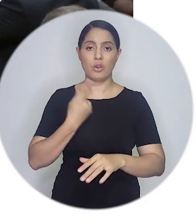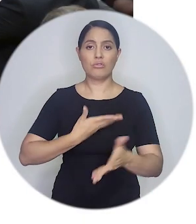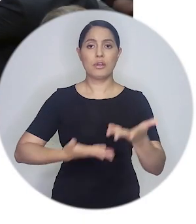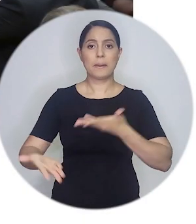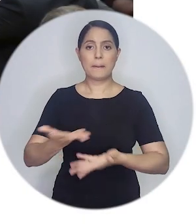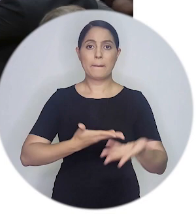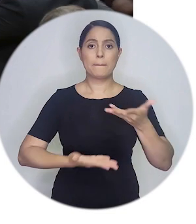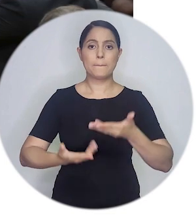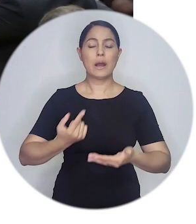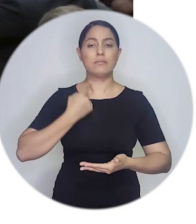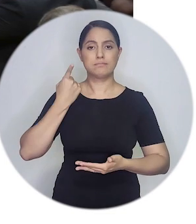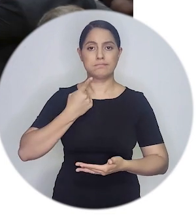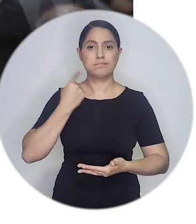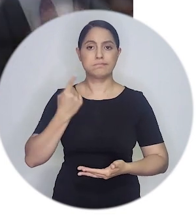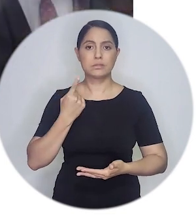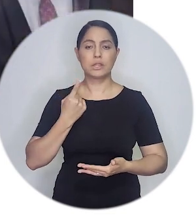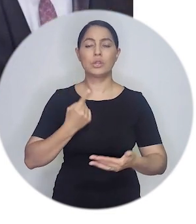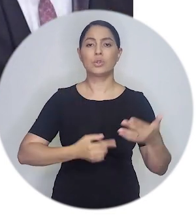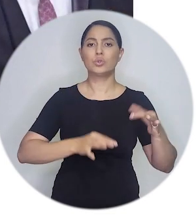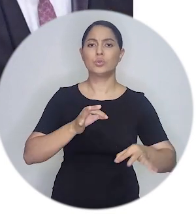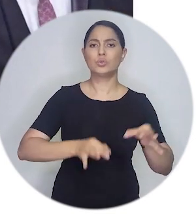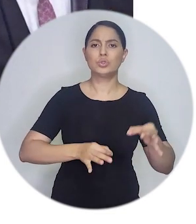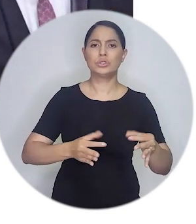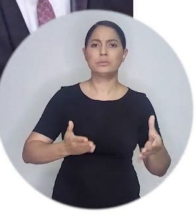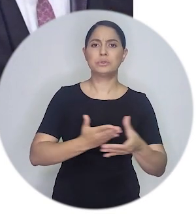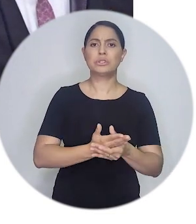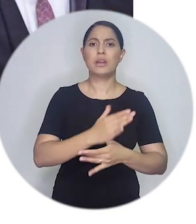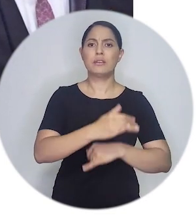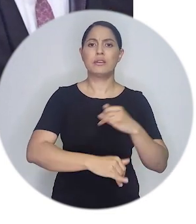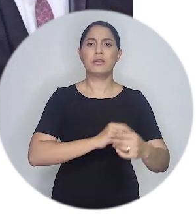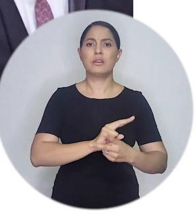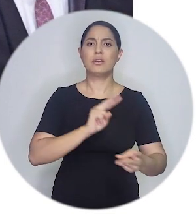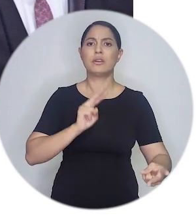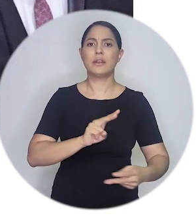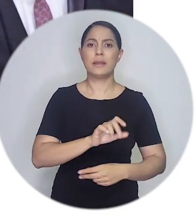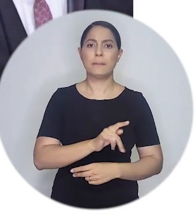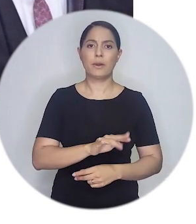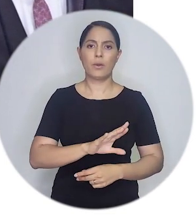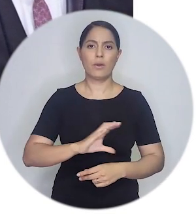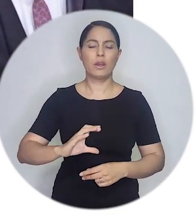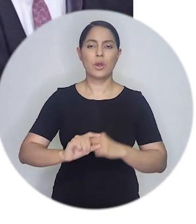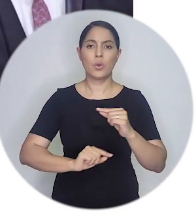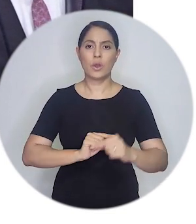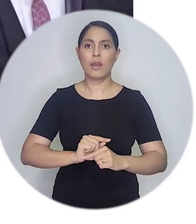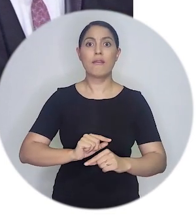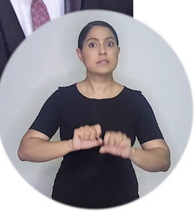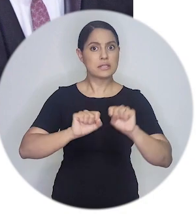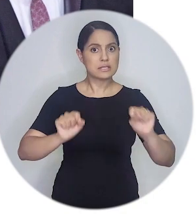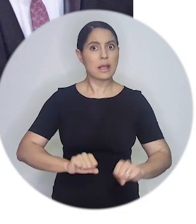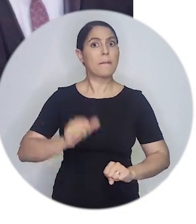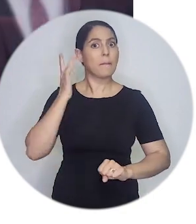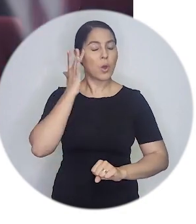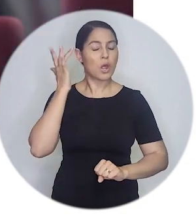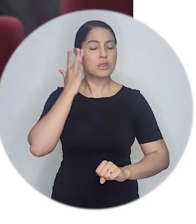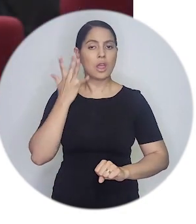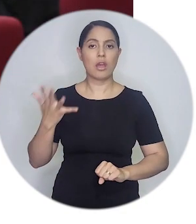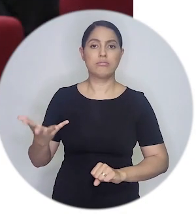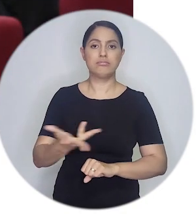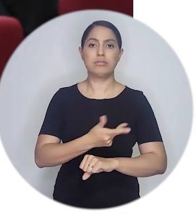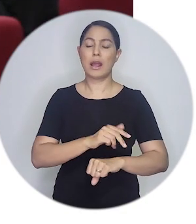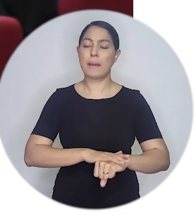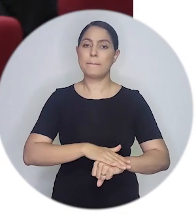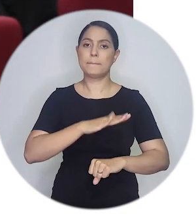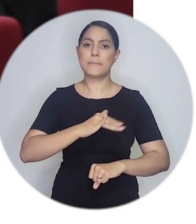de uma permanente colaboração com a advocacia, nasceu o melhor sistema de processo judicial eletrônico do país, o EPROC. Um sistema moderno e